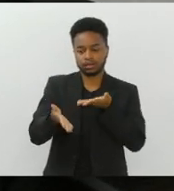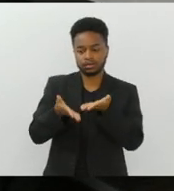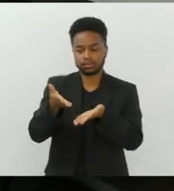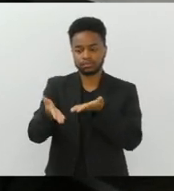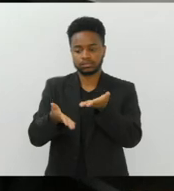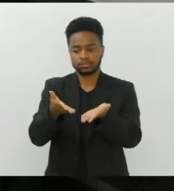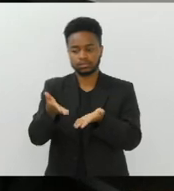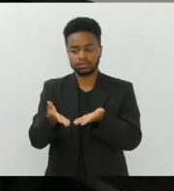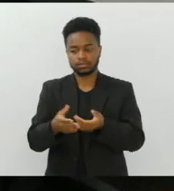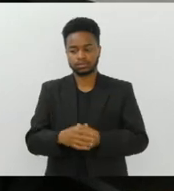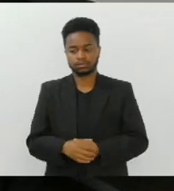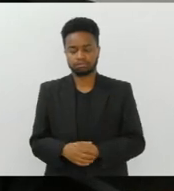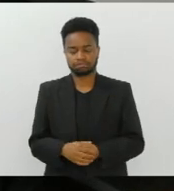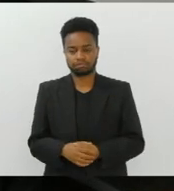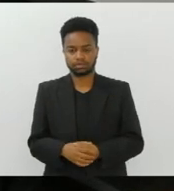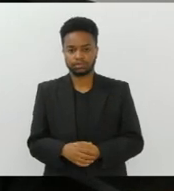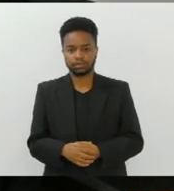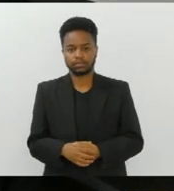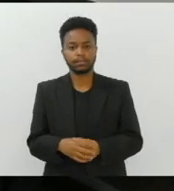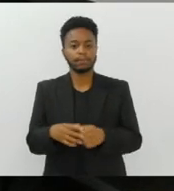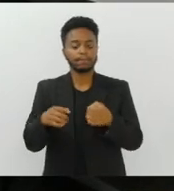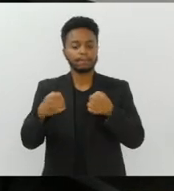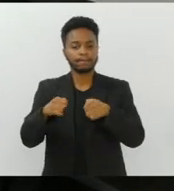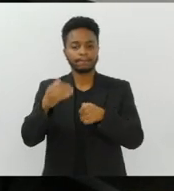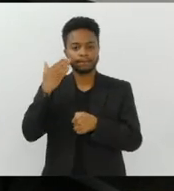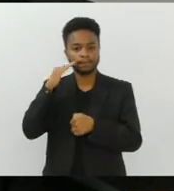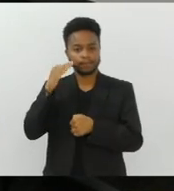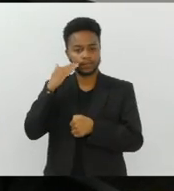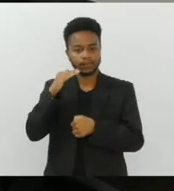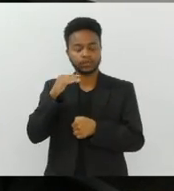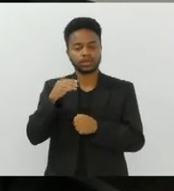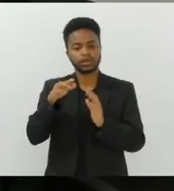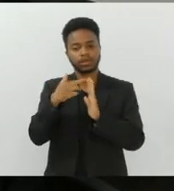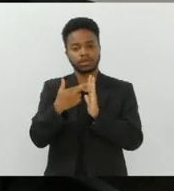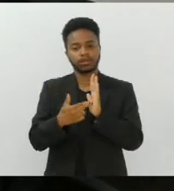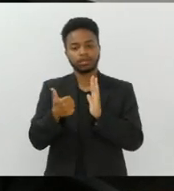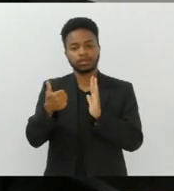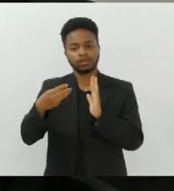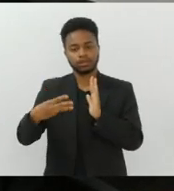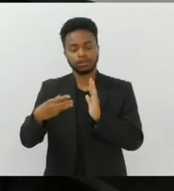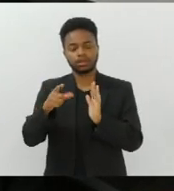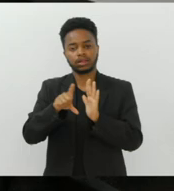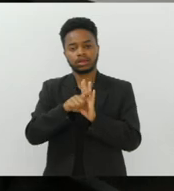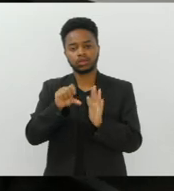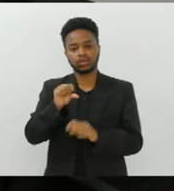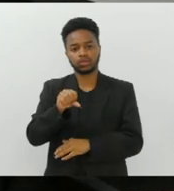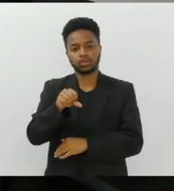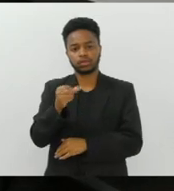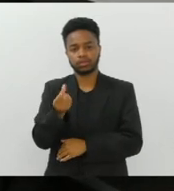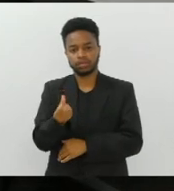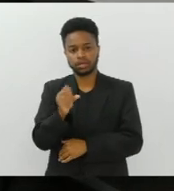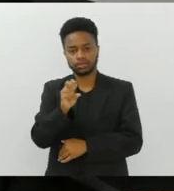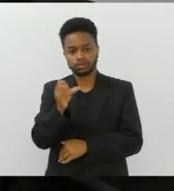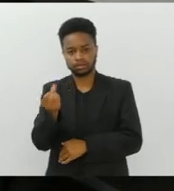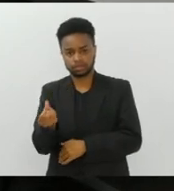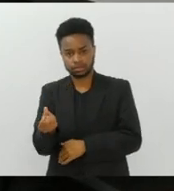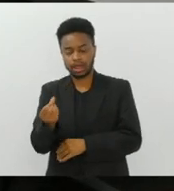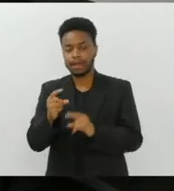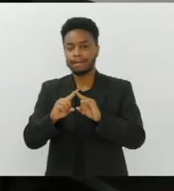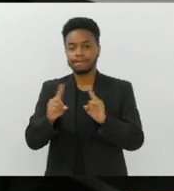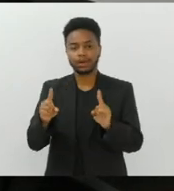de entender com ressalvas essa alegação de que o artigo 13 da Lei 9656 não alcança